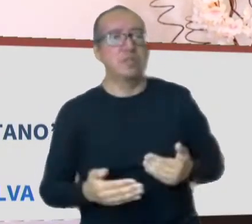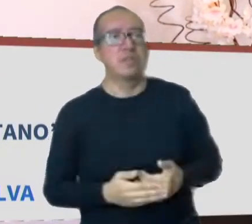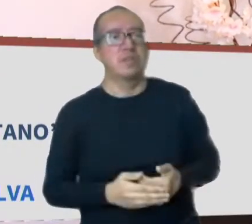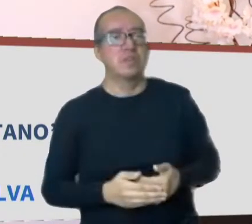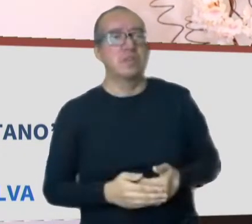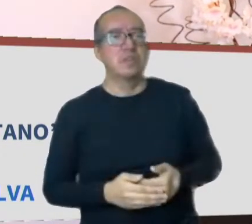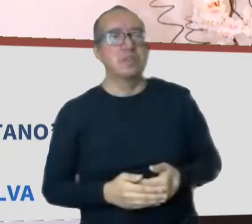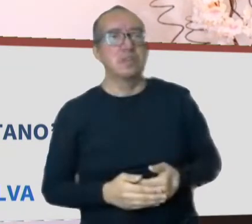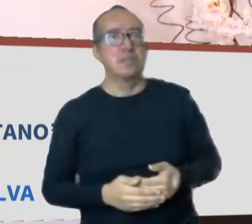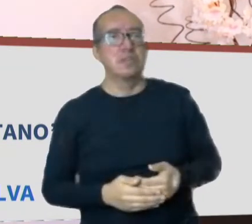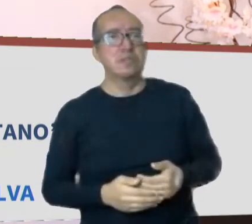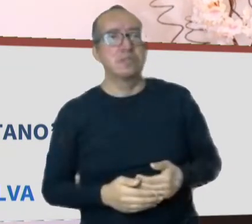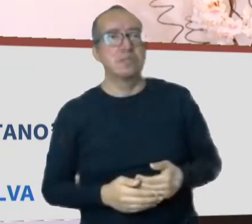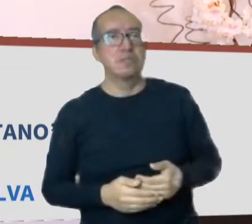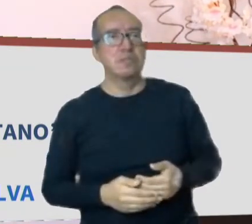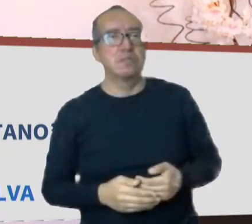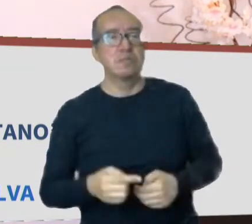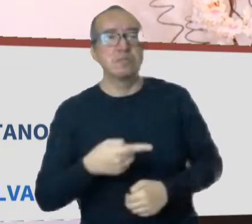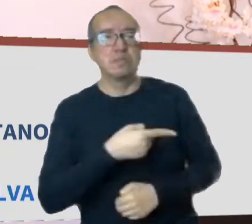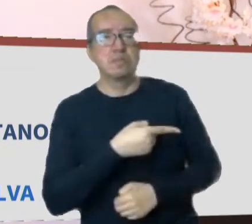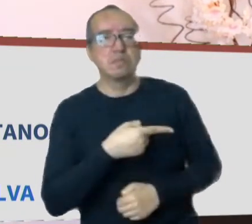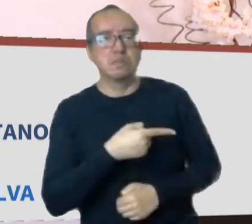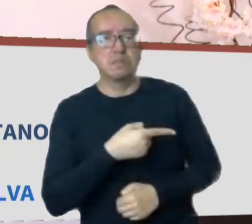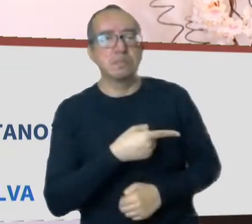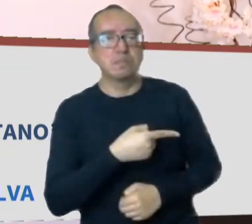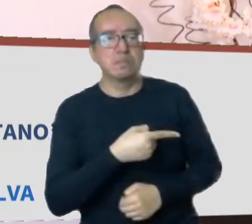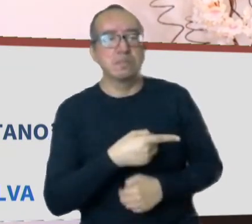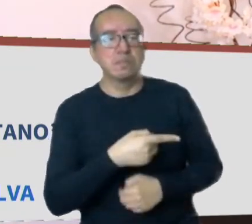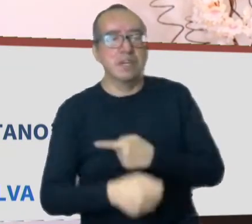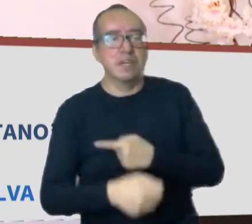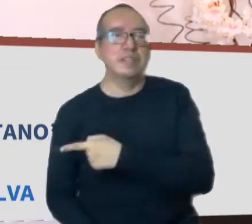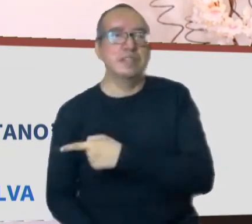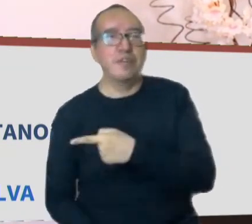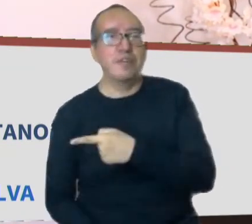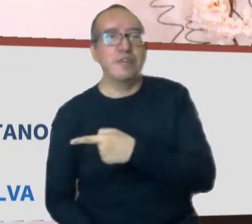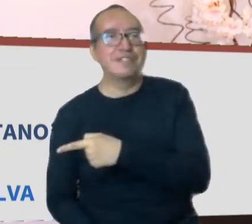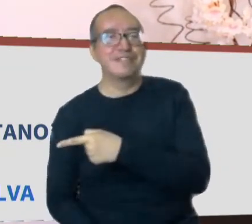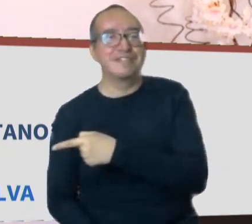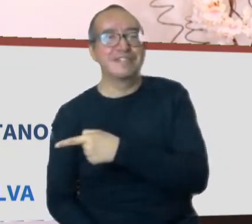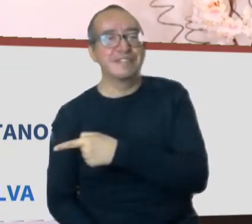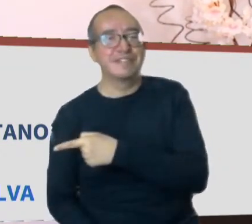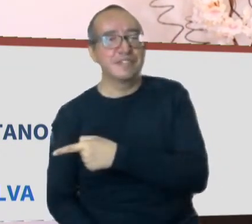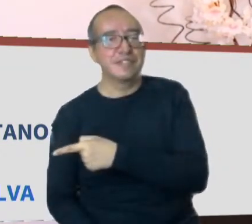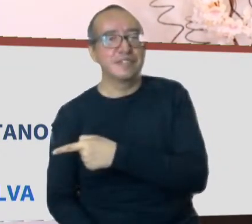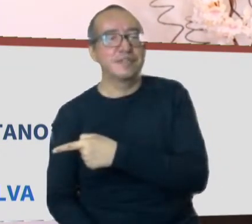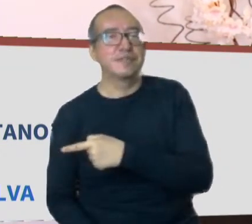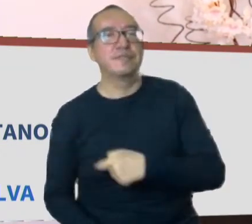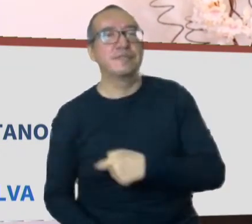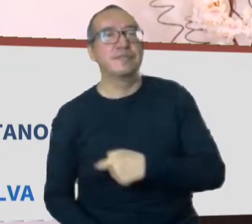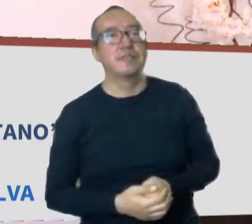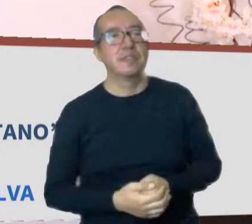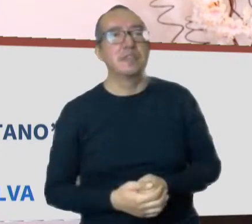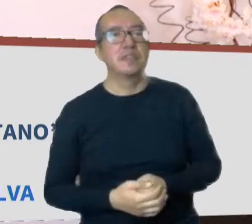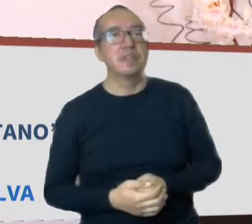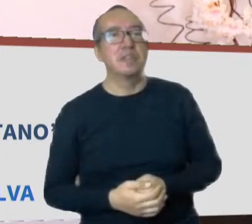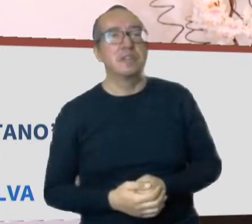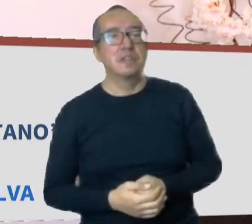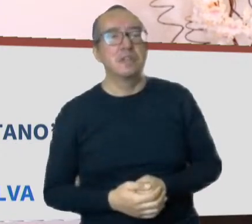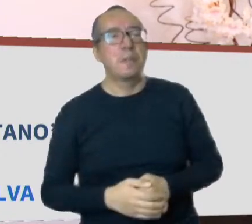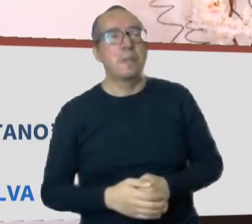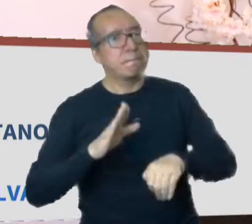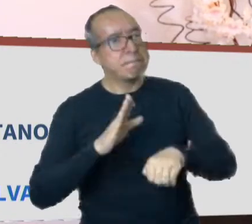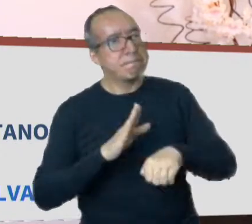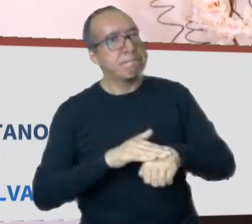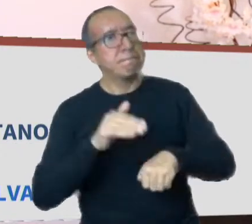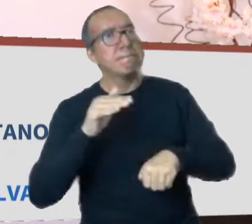mas qualquer dúvida que você tiver, entre em contato comigo. Me chame no WhatsApp,